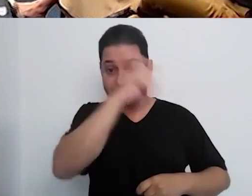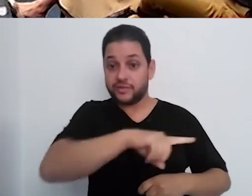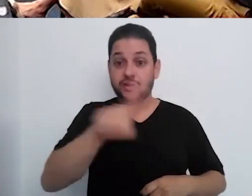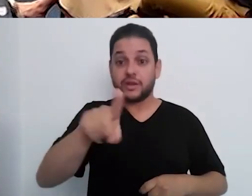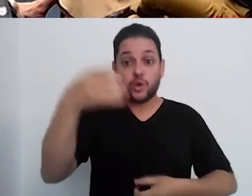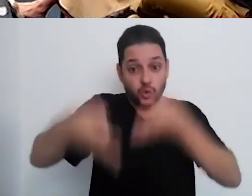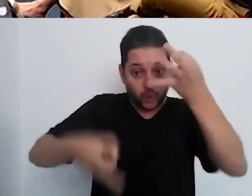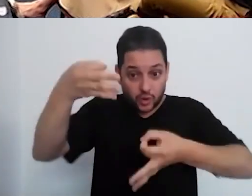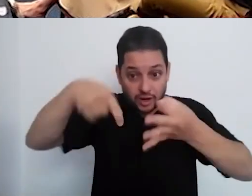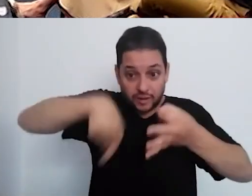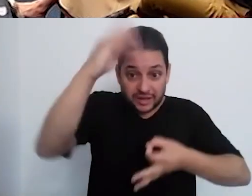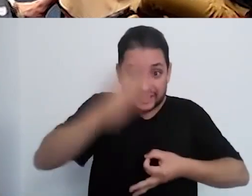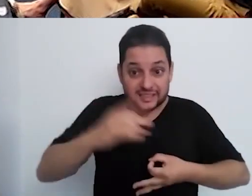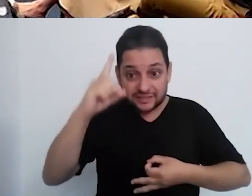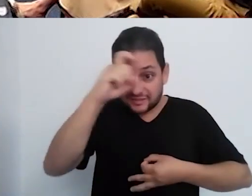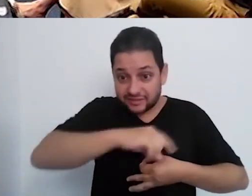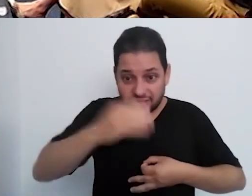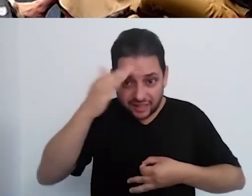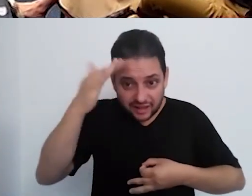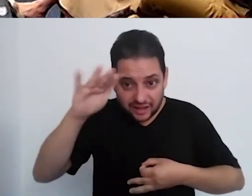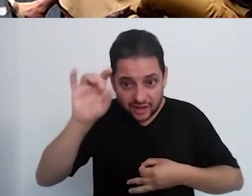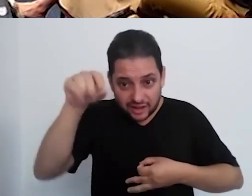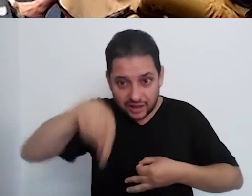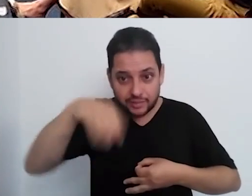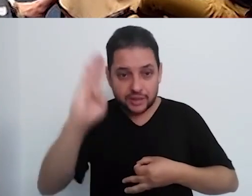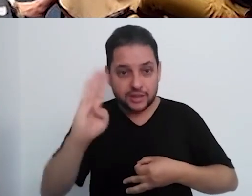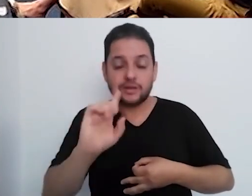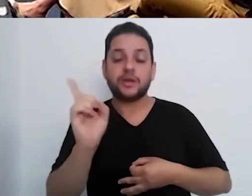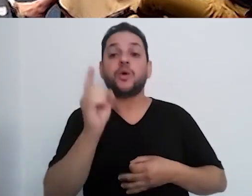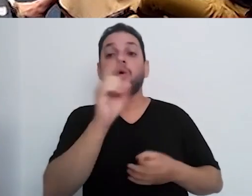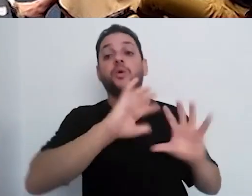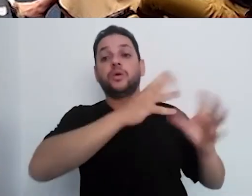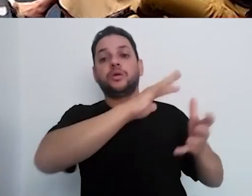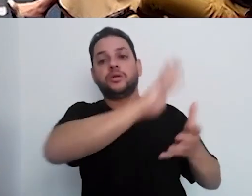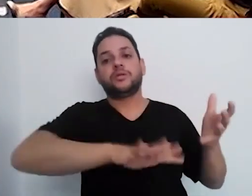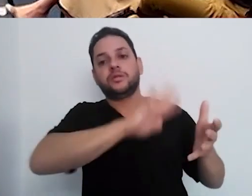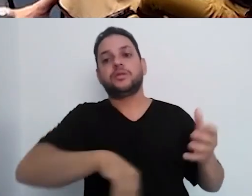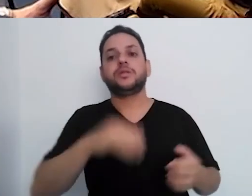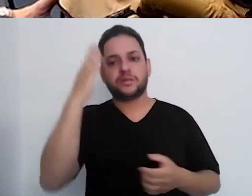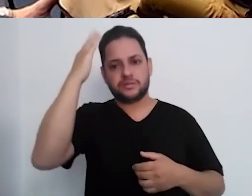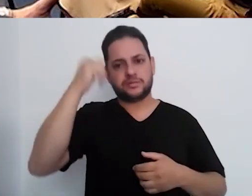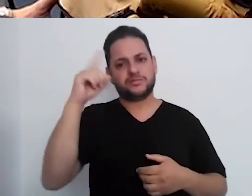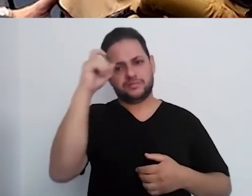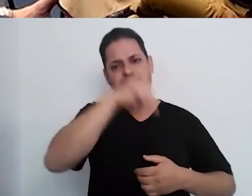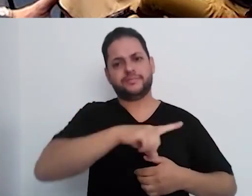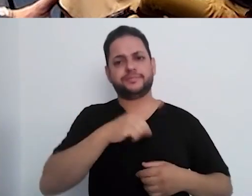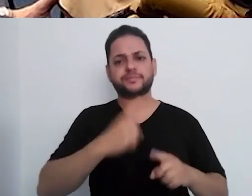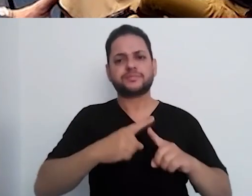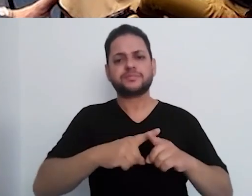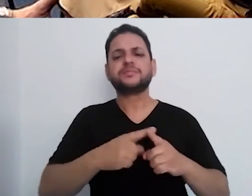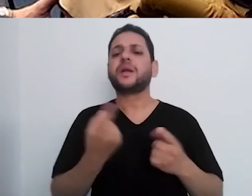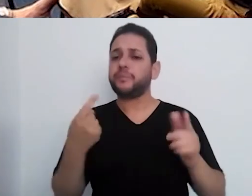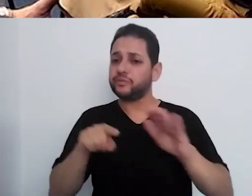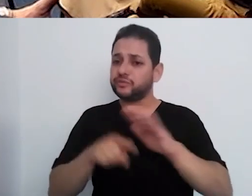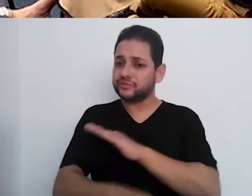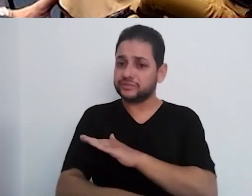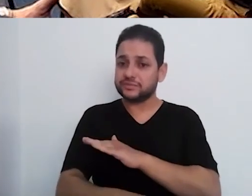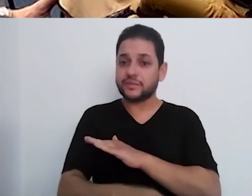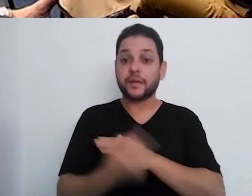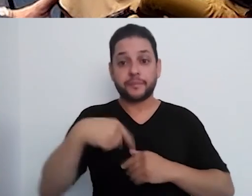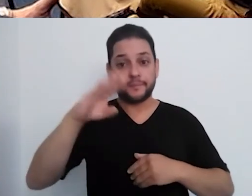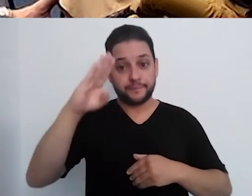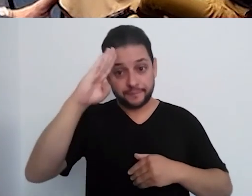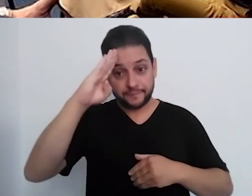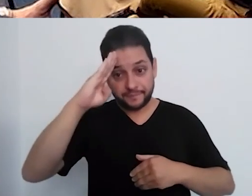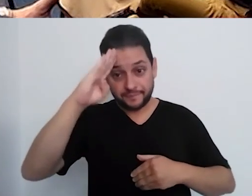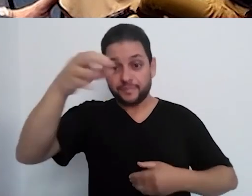inteiro. Faz sentido que seja complexo, está lidando com questões muito complexas, né? Especialmente a justiça criminal. Então, é difícil mesmo. Então,